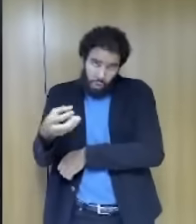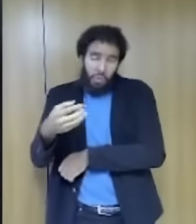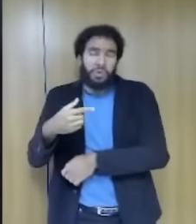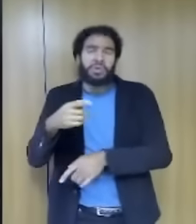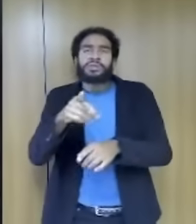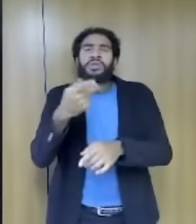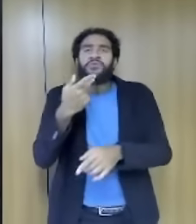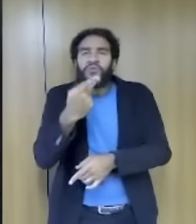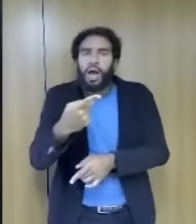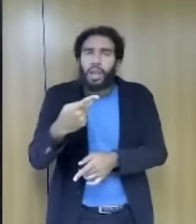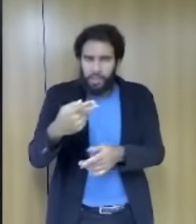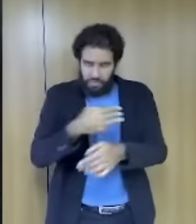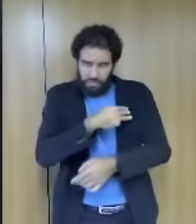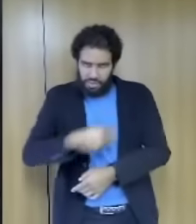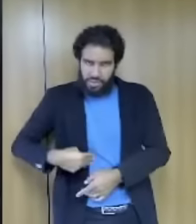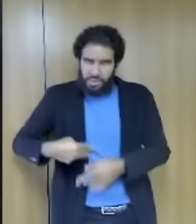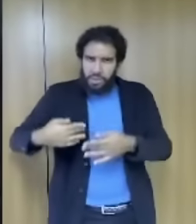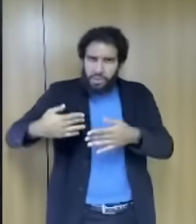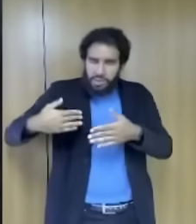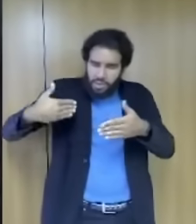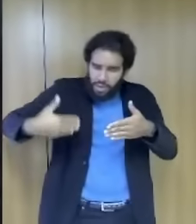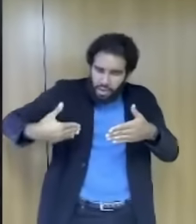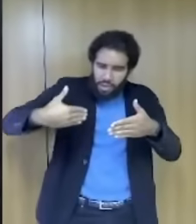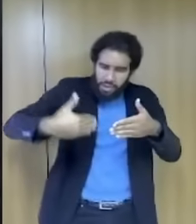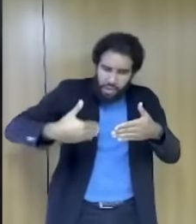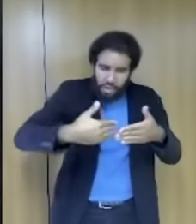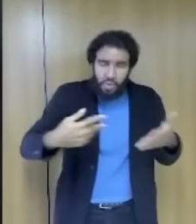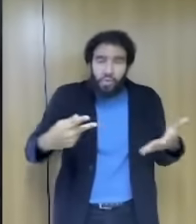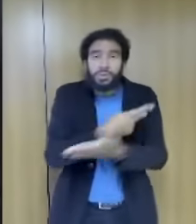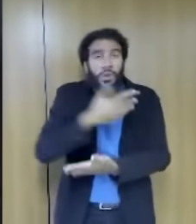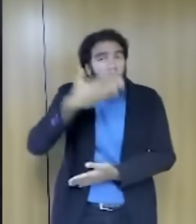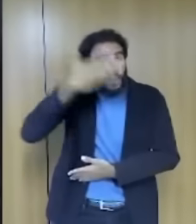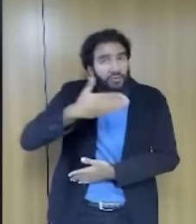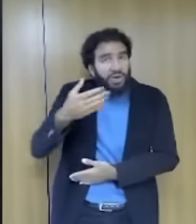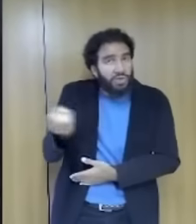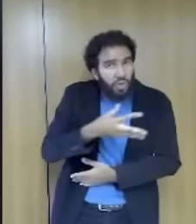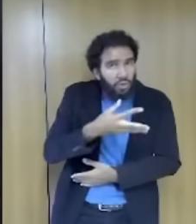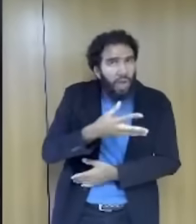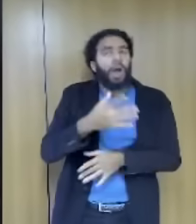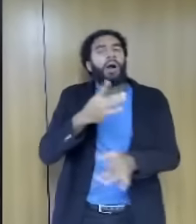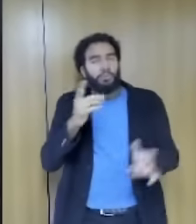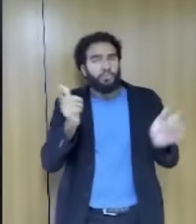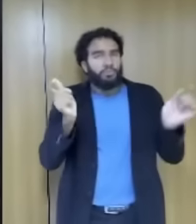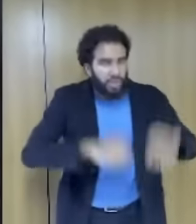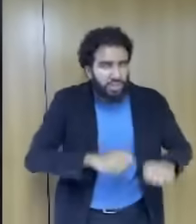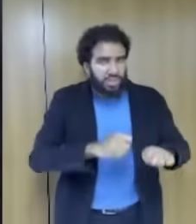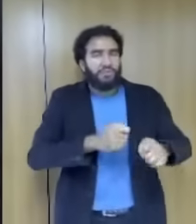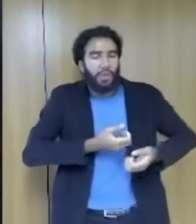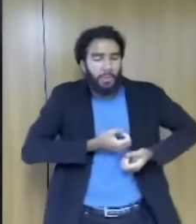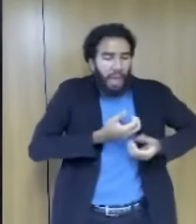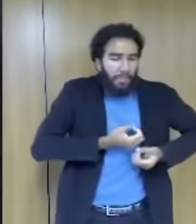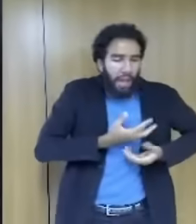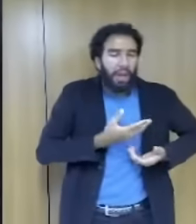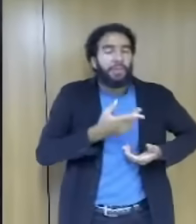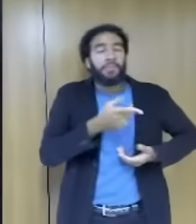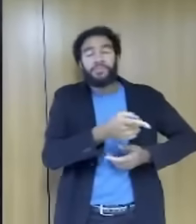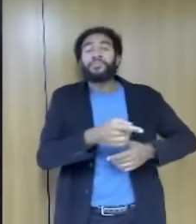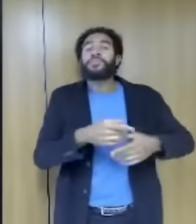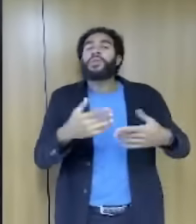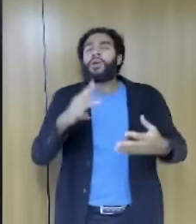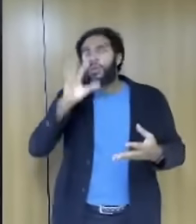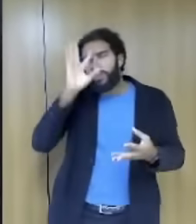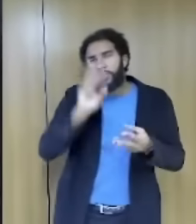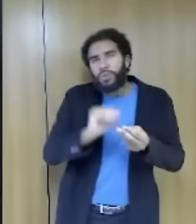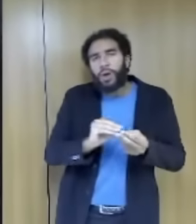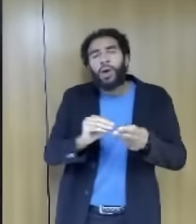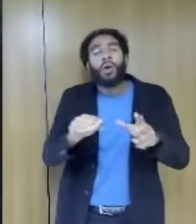tempo, a investigação chegou a novas provas que levou à delação. E não que a delação está levando a novas provas. Então, queria entender. Qual